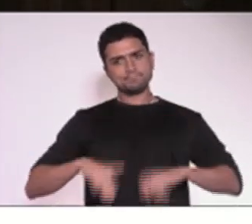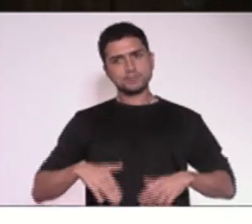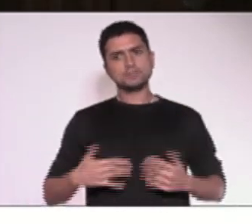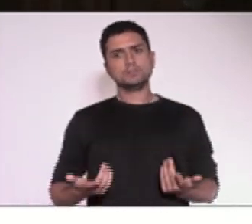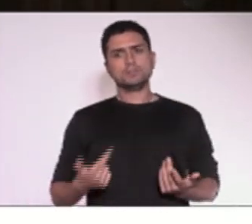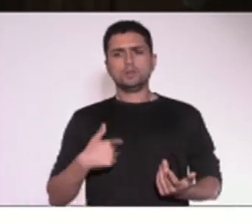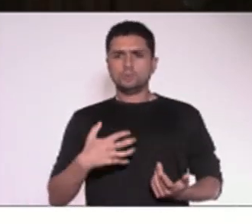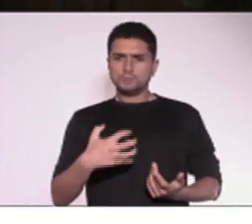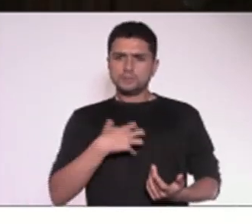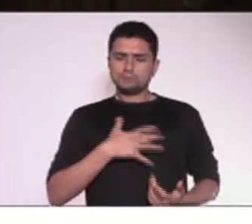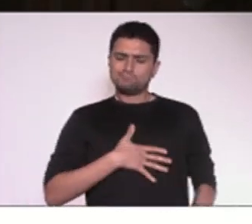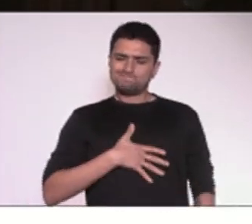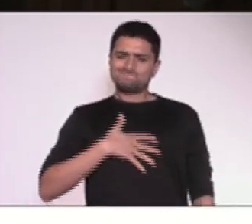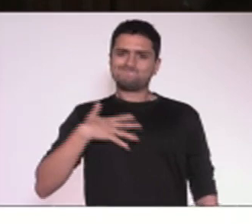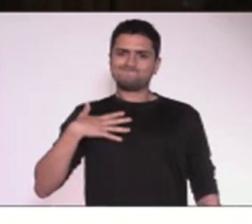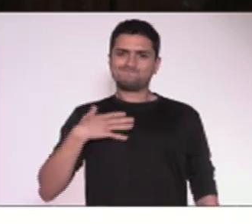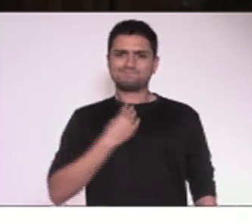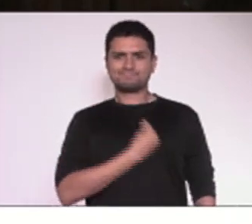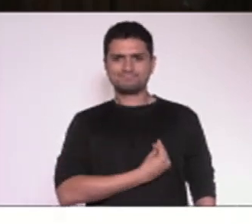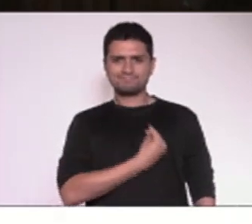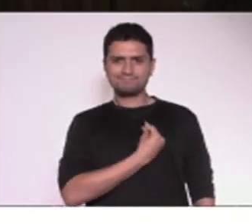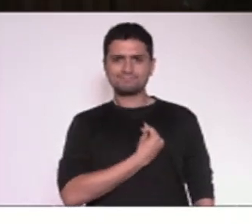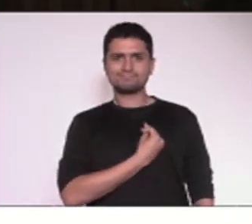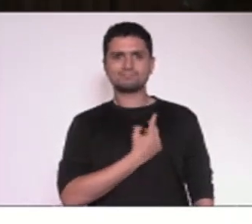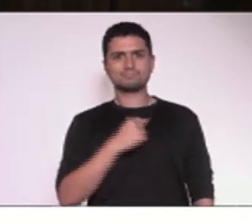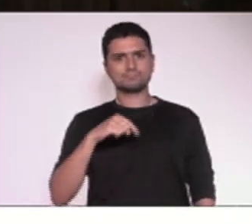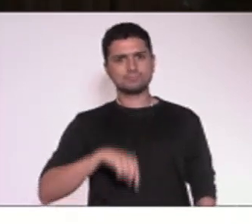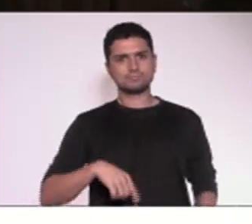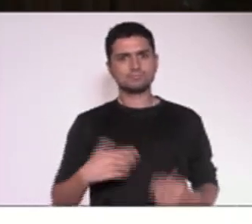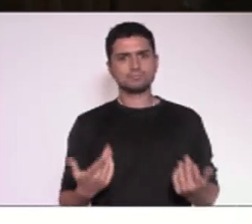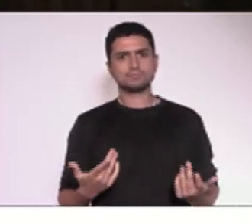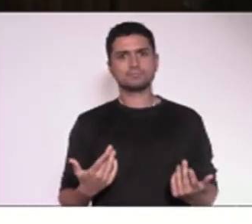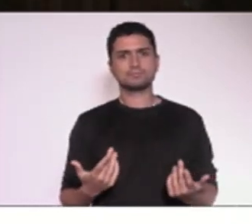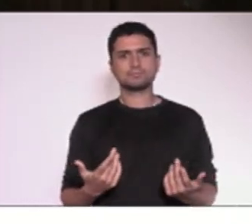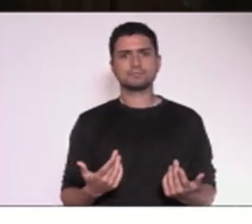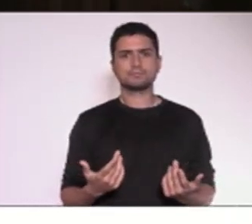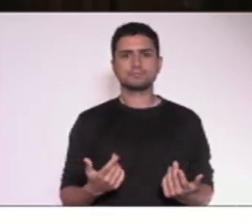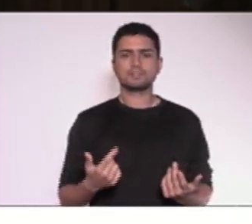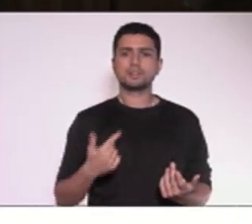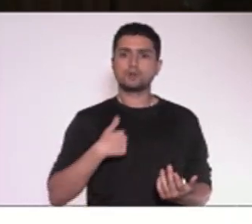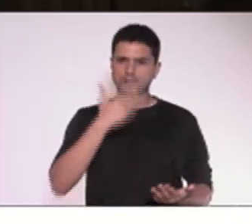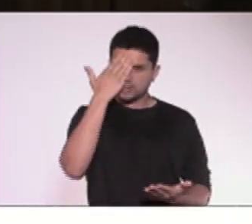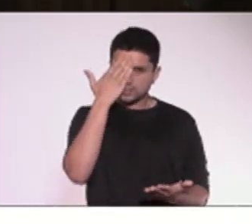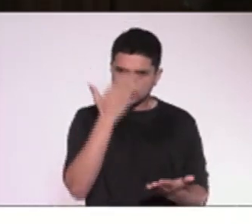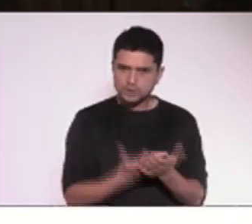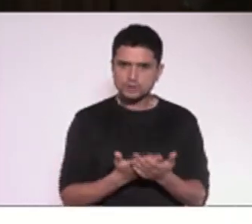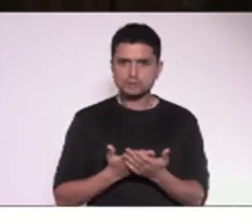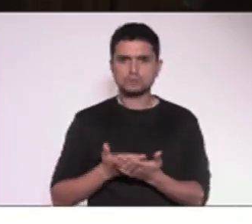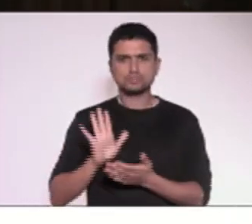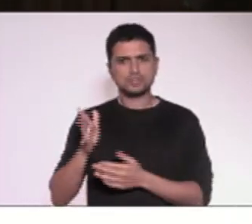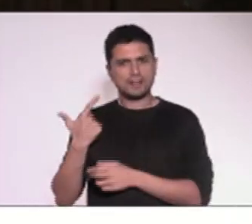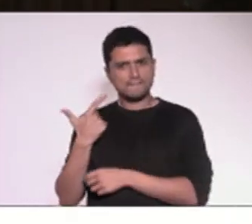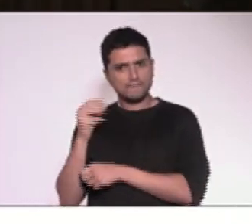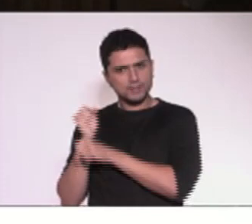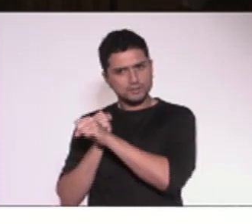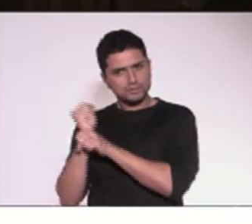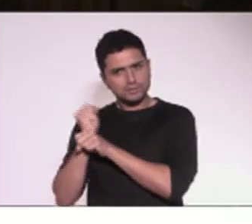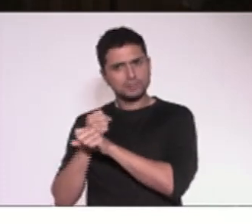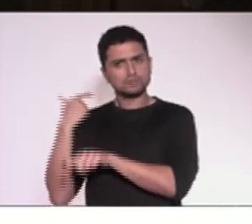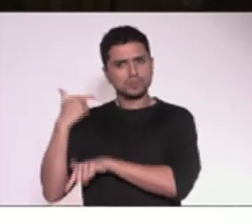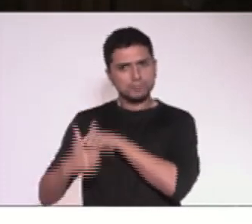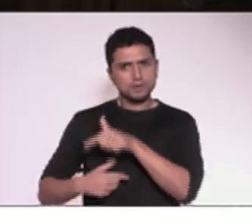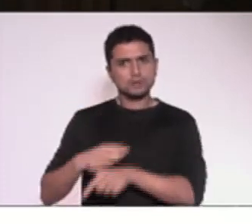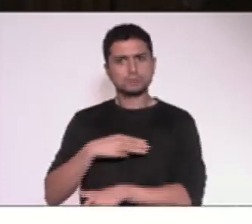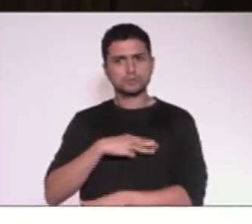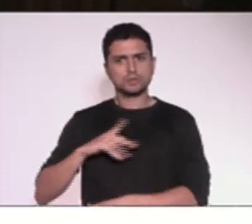sinto muito orgulhosa de estar aqui, muito honrada de estar aqui, e ser a resposta pelo que eu acredito em mais de 20 anos de Ministério Público que tenha feito, que